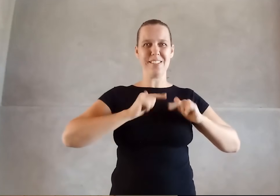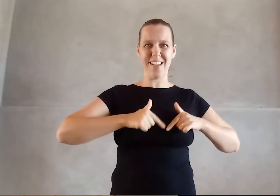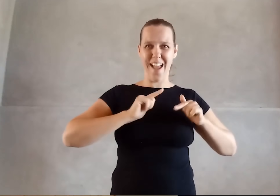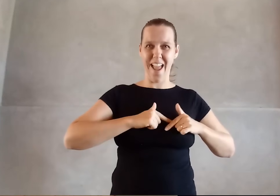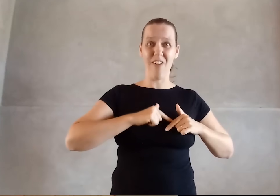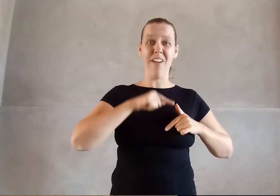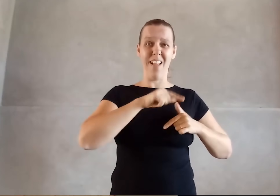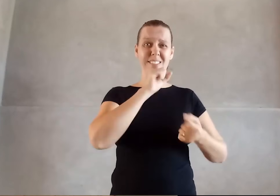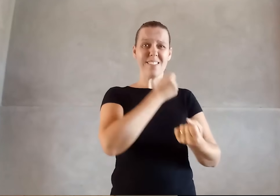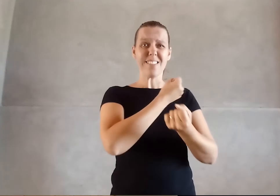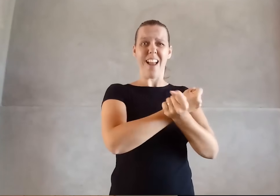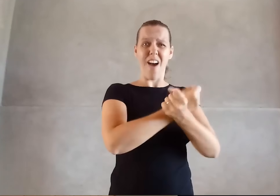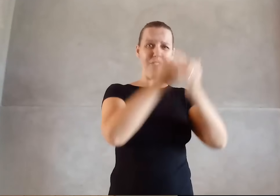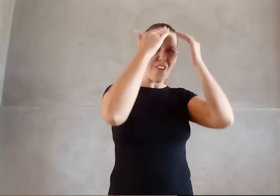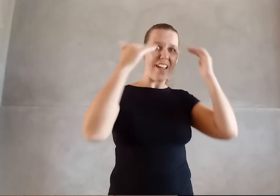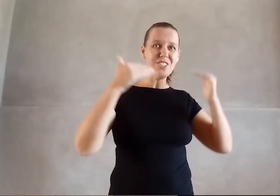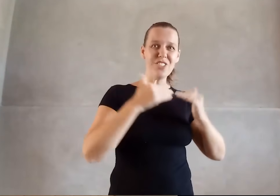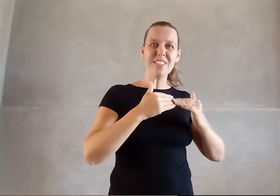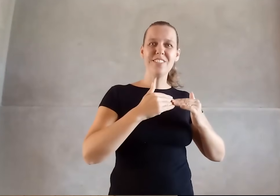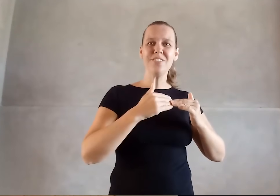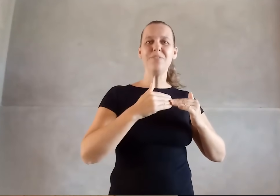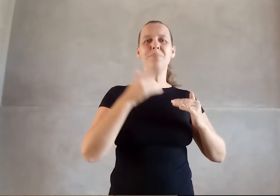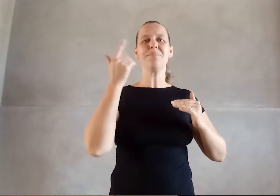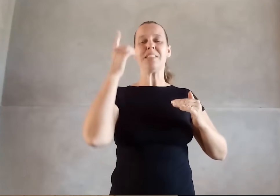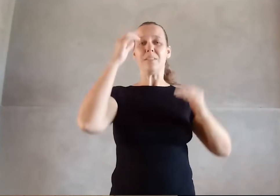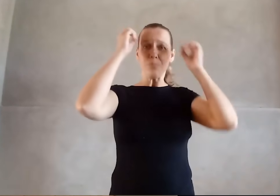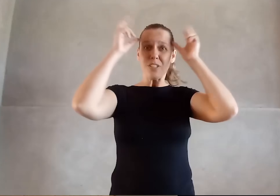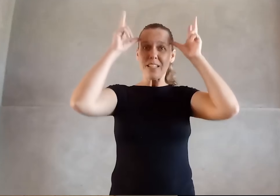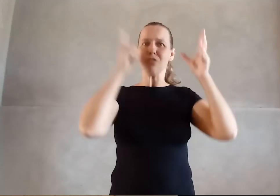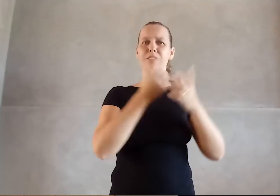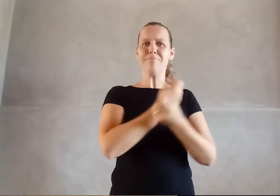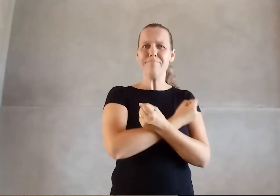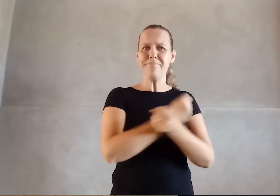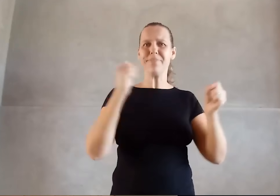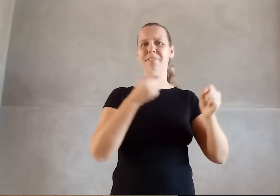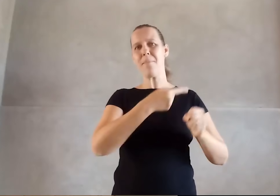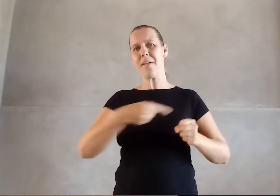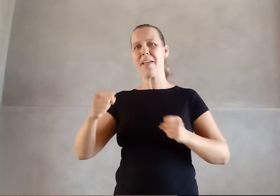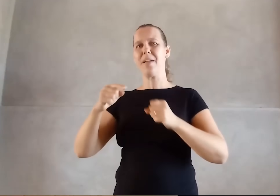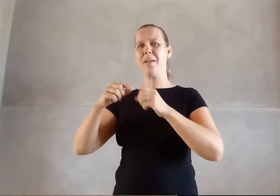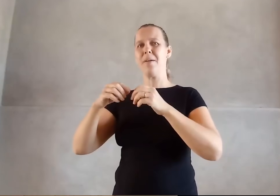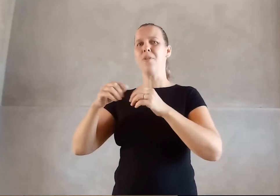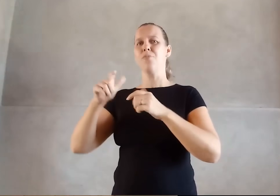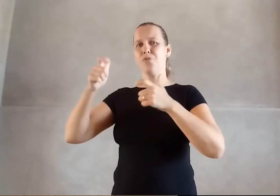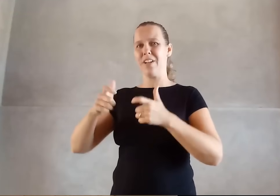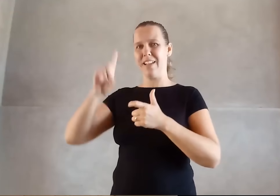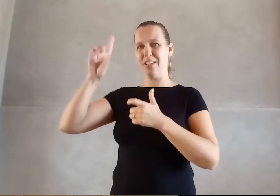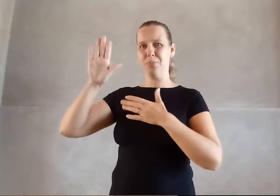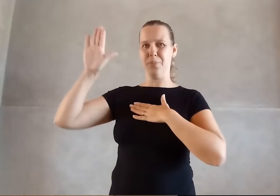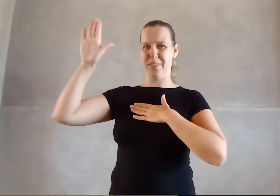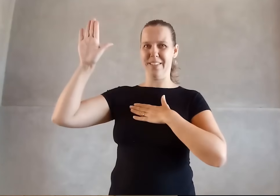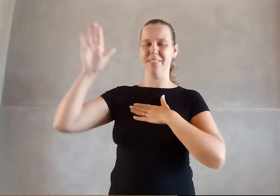80 anos para finalmente fazê-lo líder do povo de Israel, para tirá-lo da escravidão do Egito, para levá-lo para